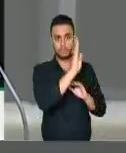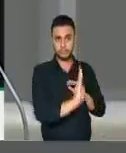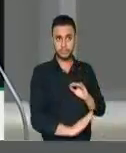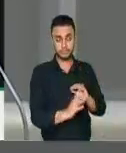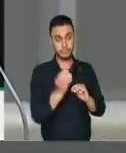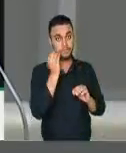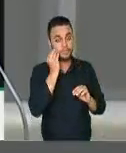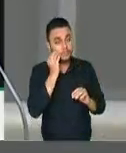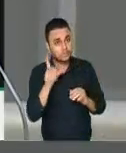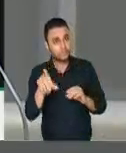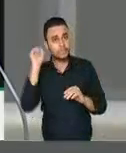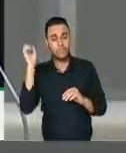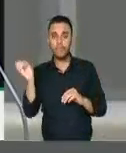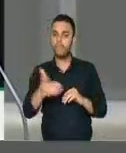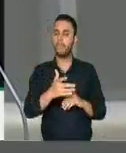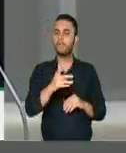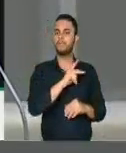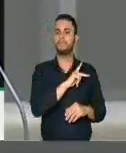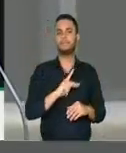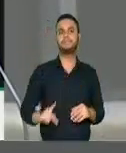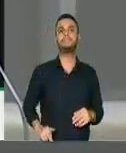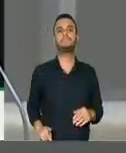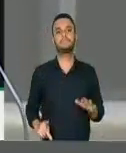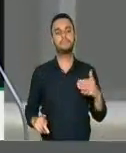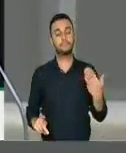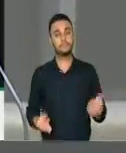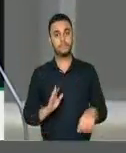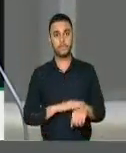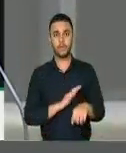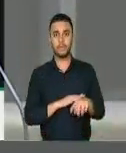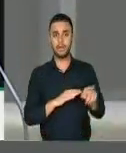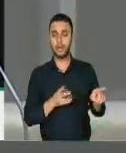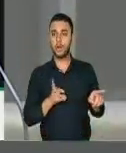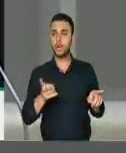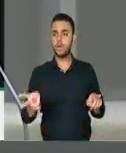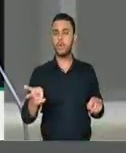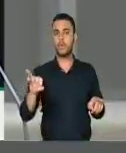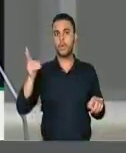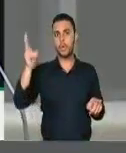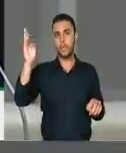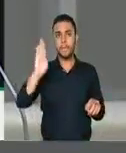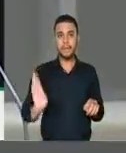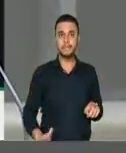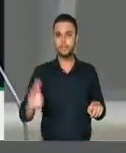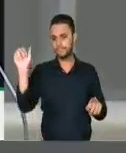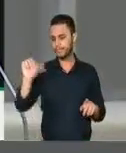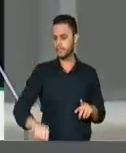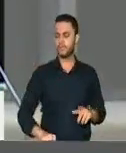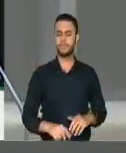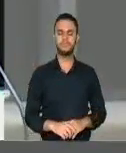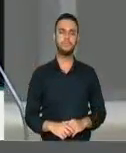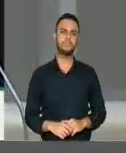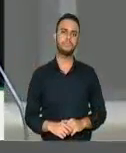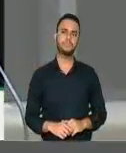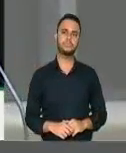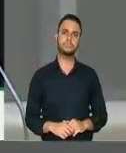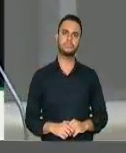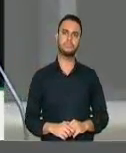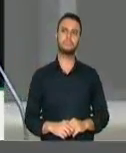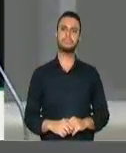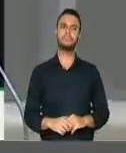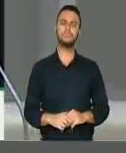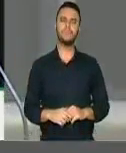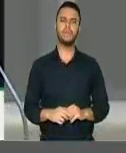o novo presidente. Enquanto ele permanece, o Brasil piora. A carga